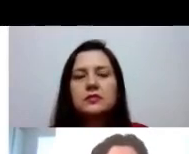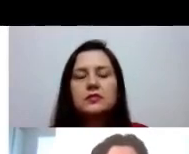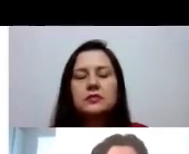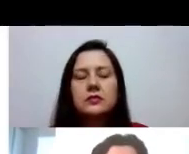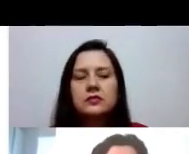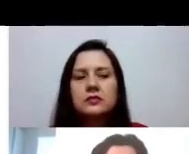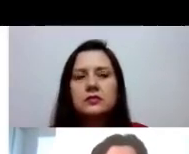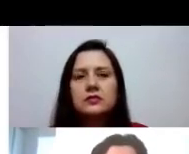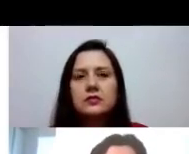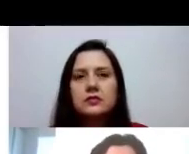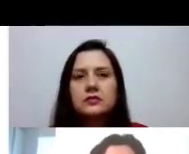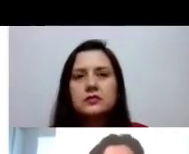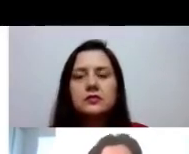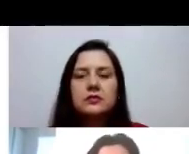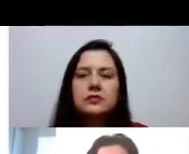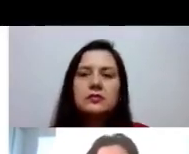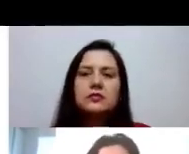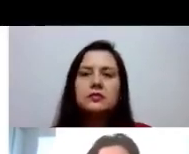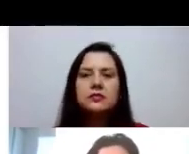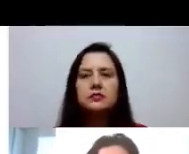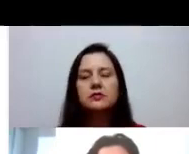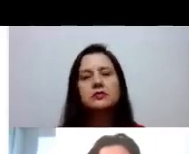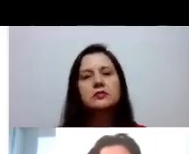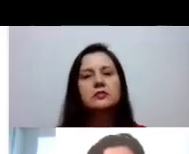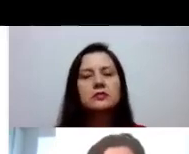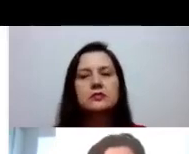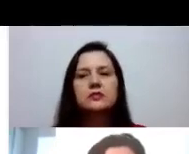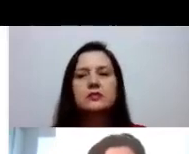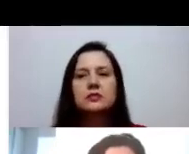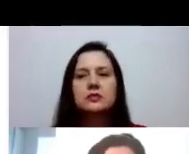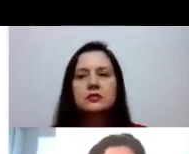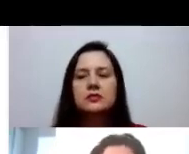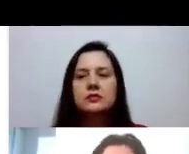o nosso auditor,